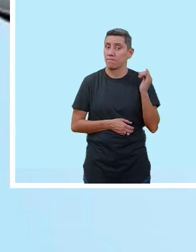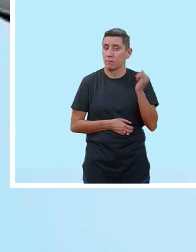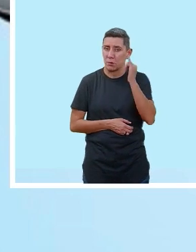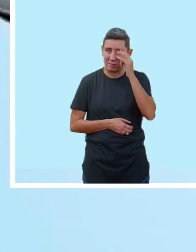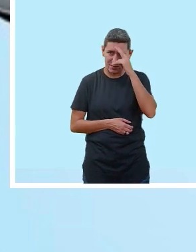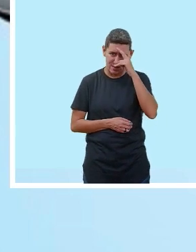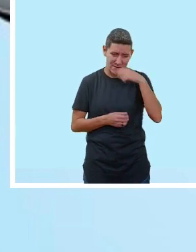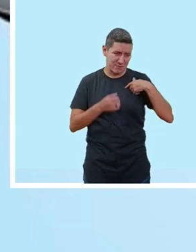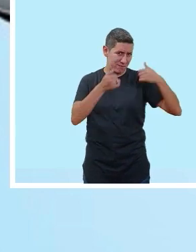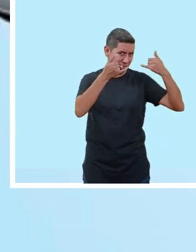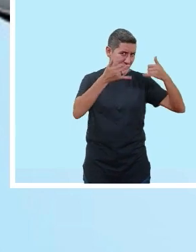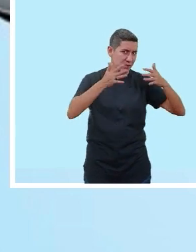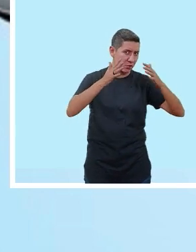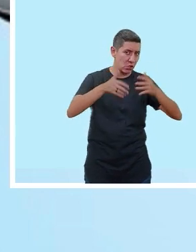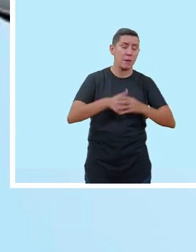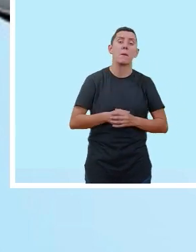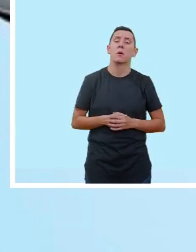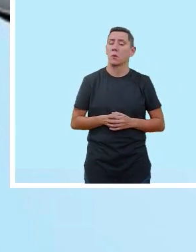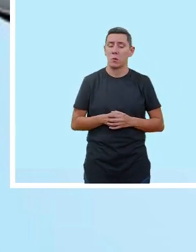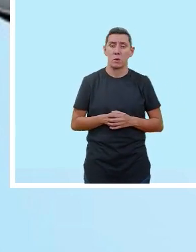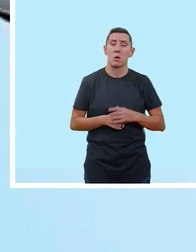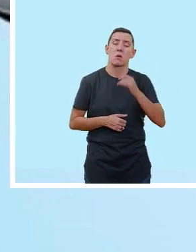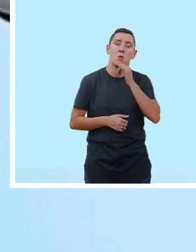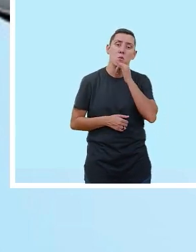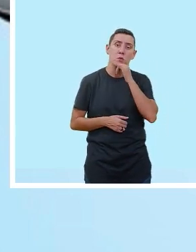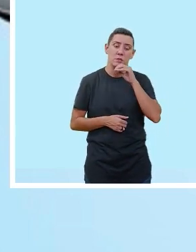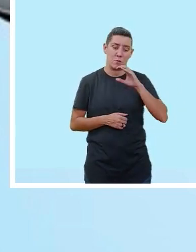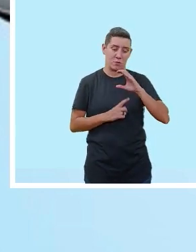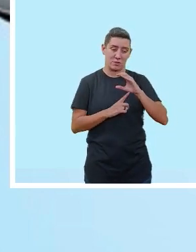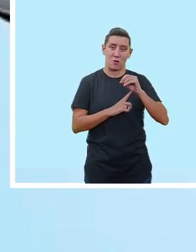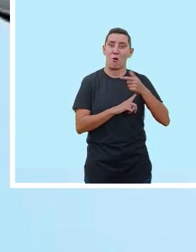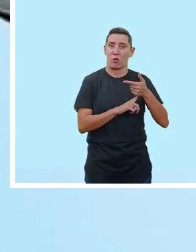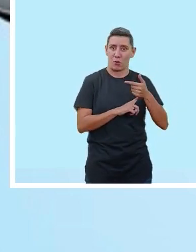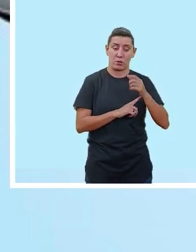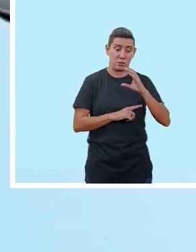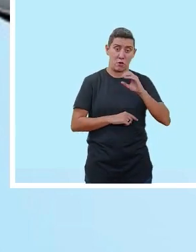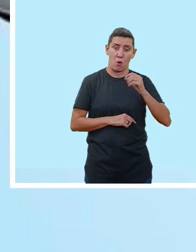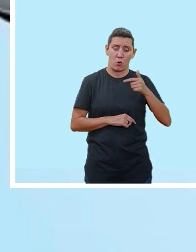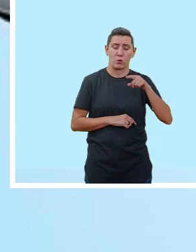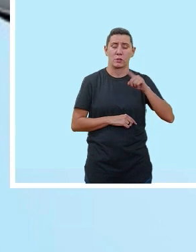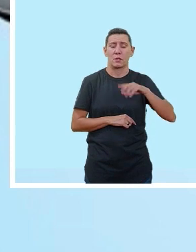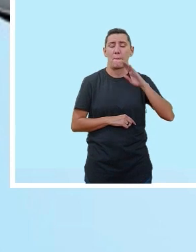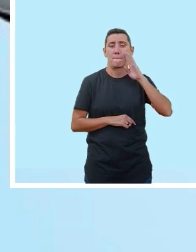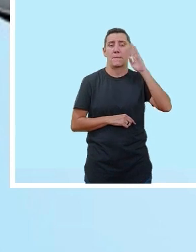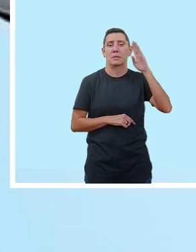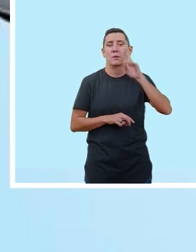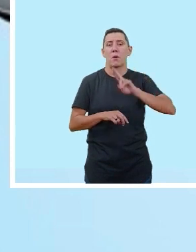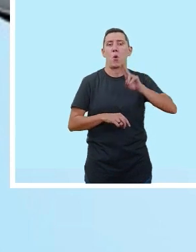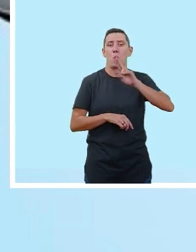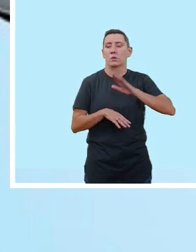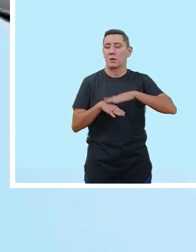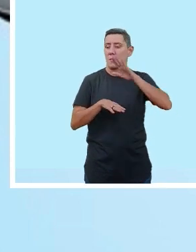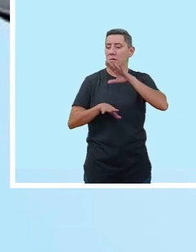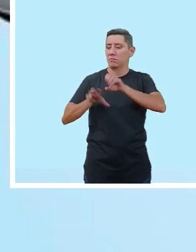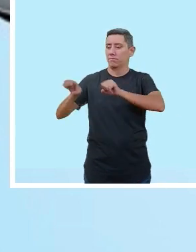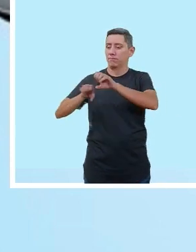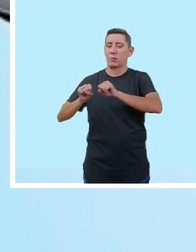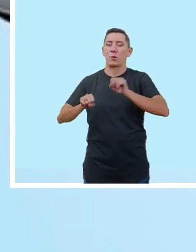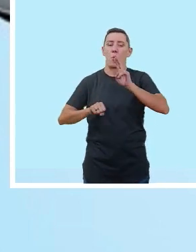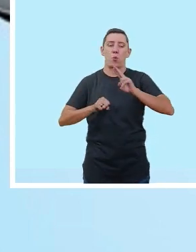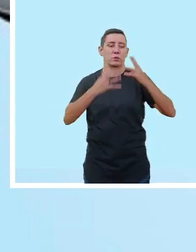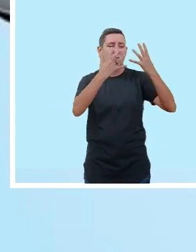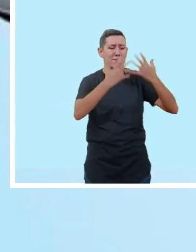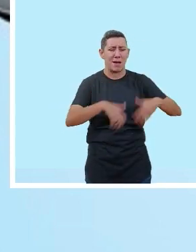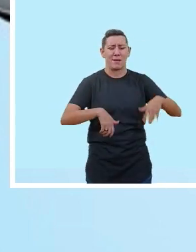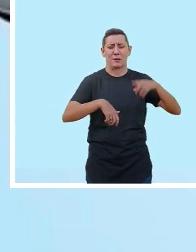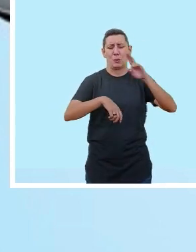que é utilizado o dióxido de carbono por questão da sua abundância na atmosfera como principal gás, então a gente utiliza